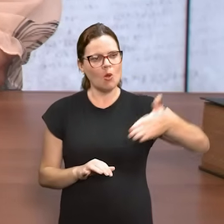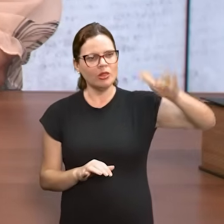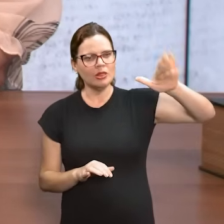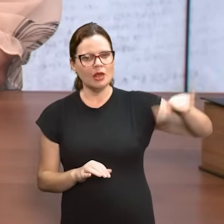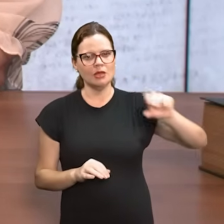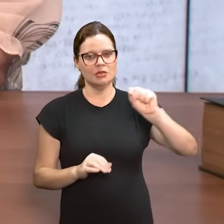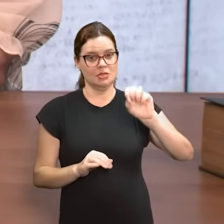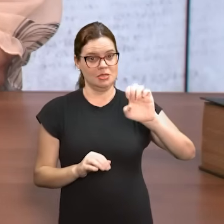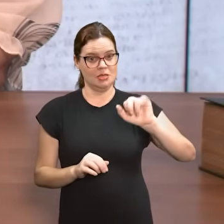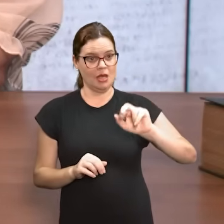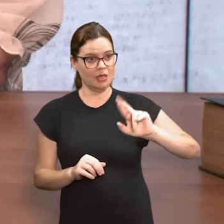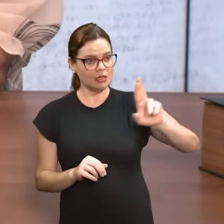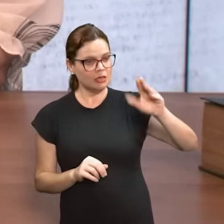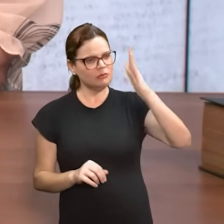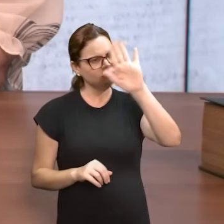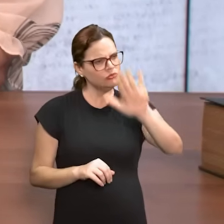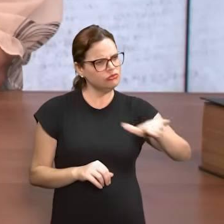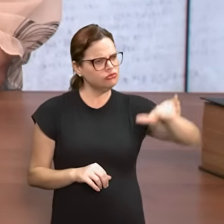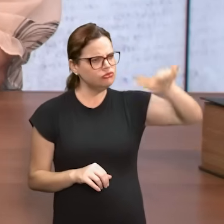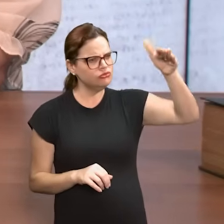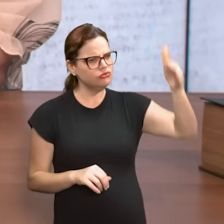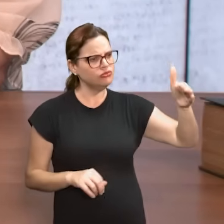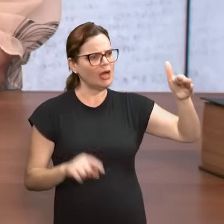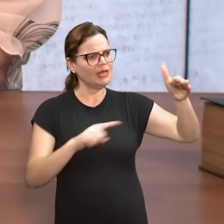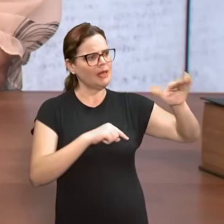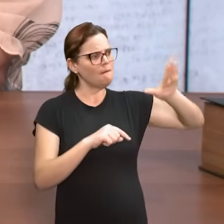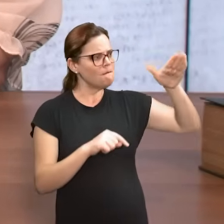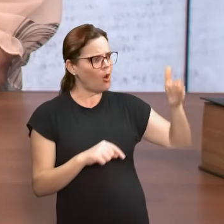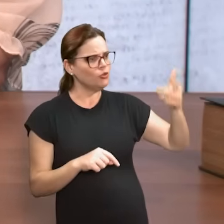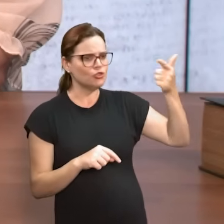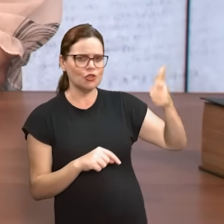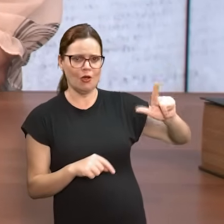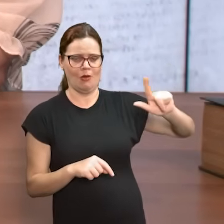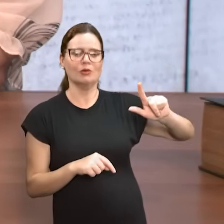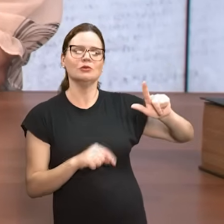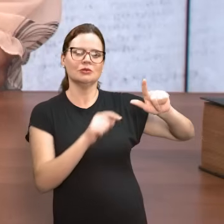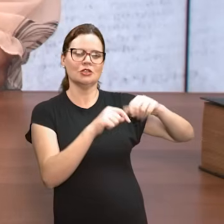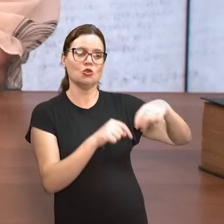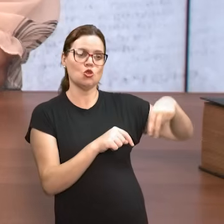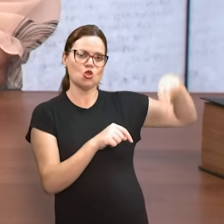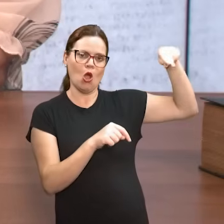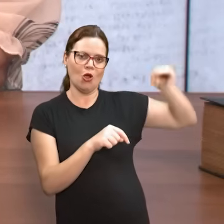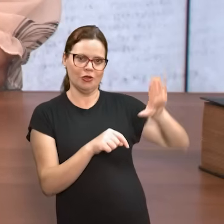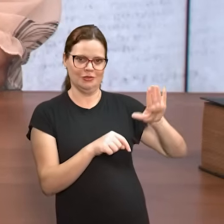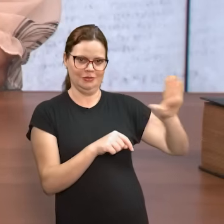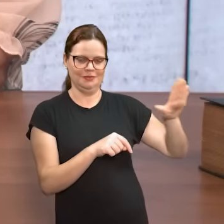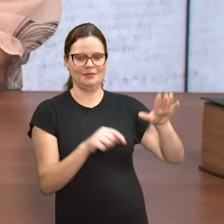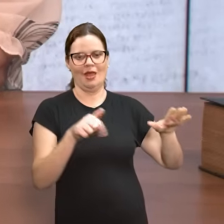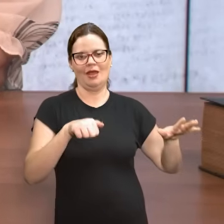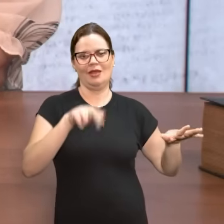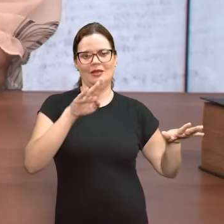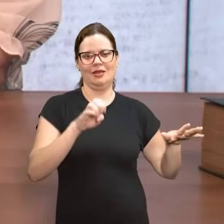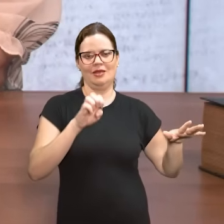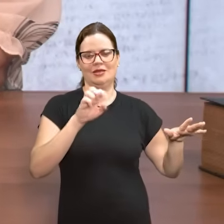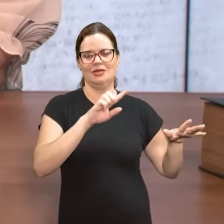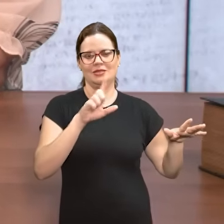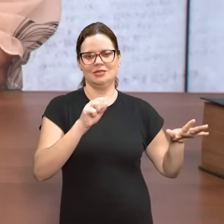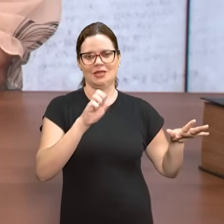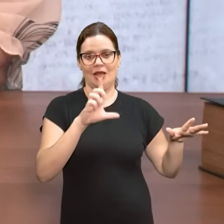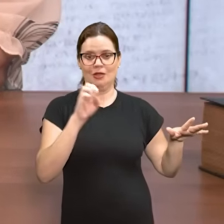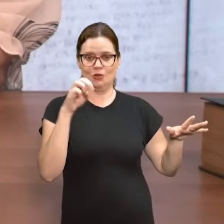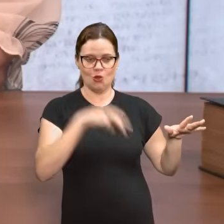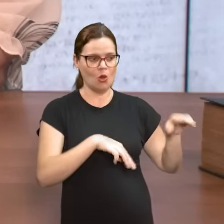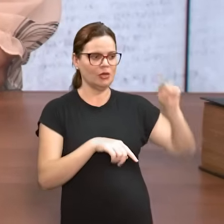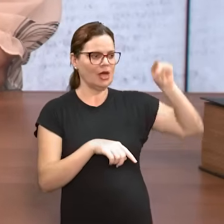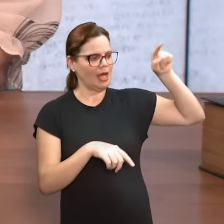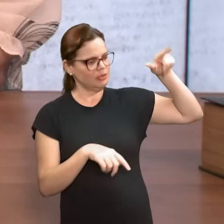e passará ao lado do monte de Jearim, da banda do norte. Esta é Quesalon, e descerá